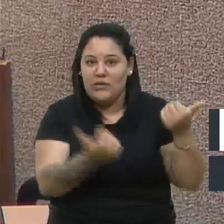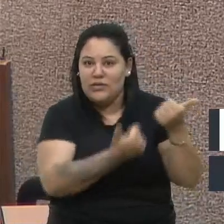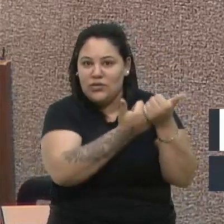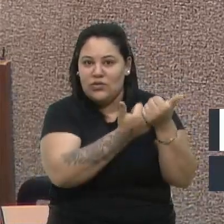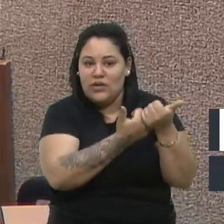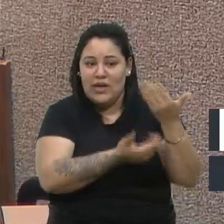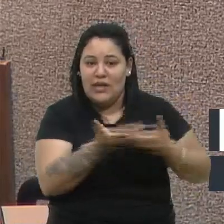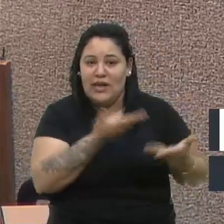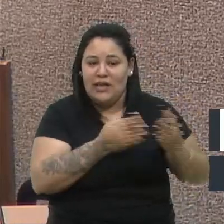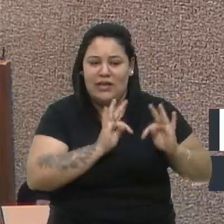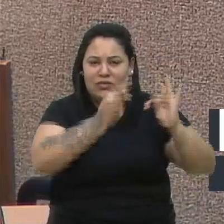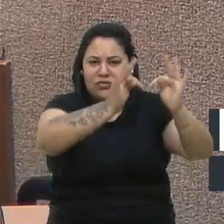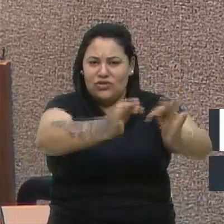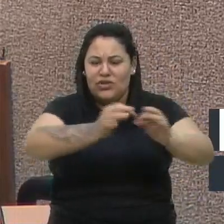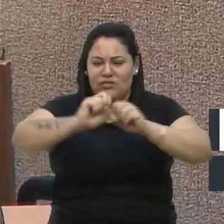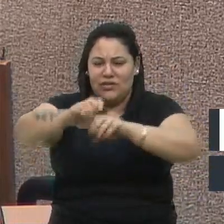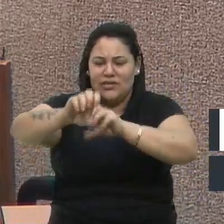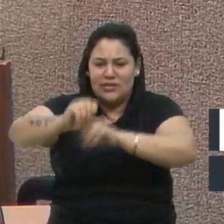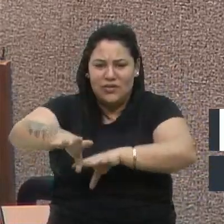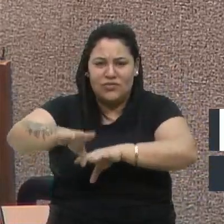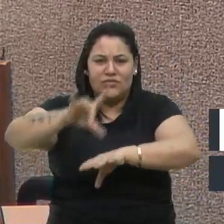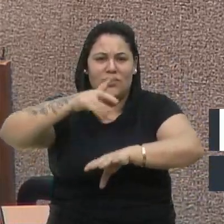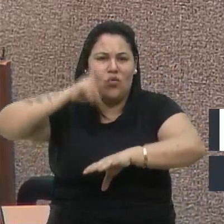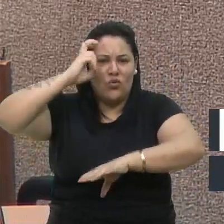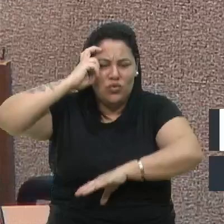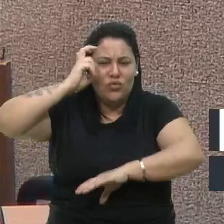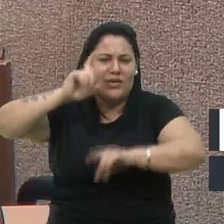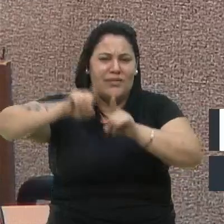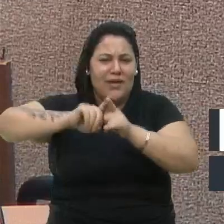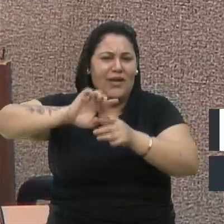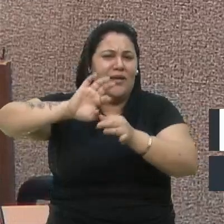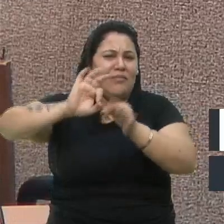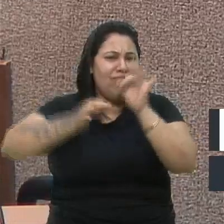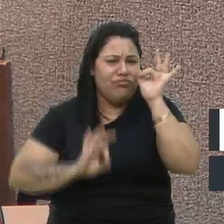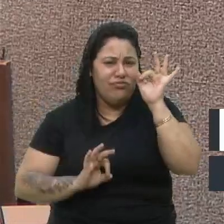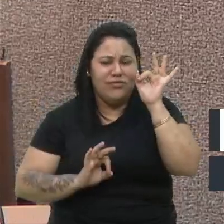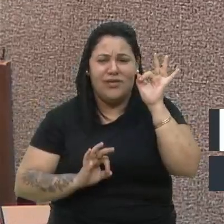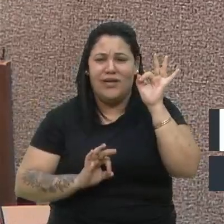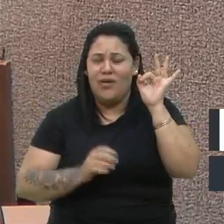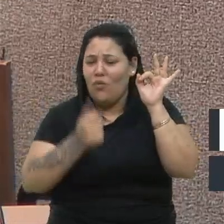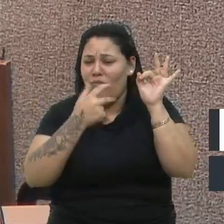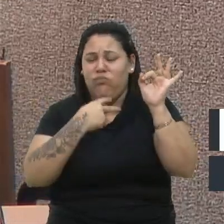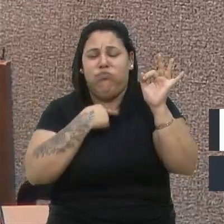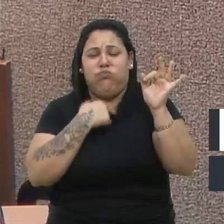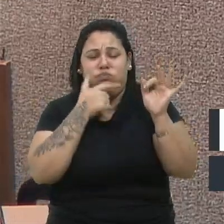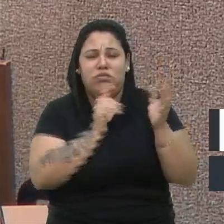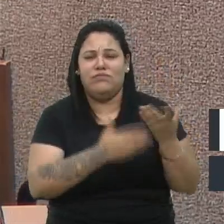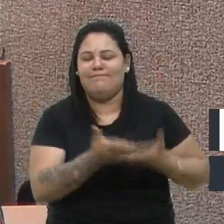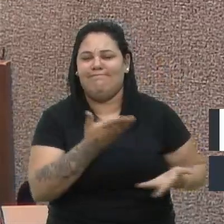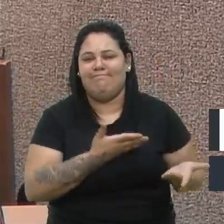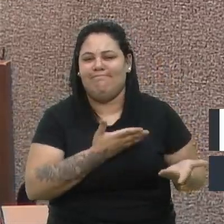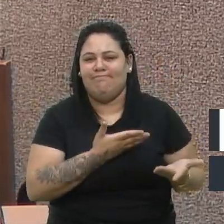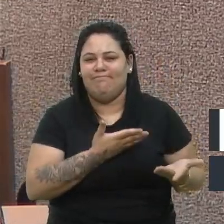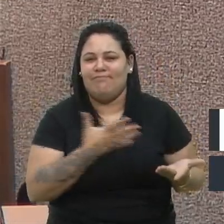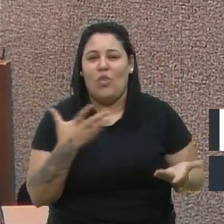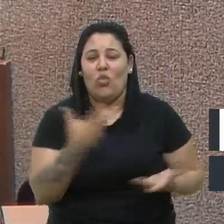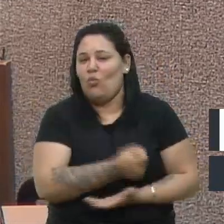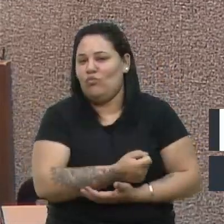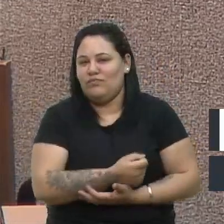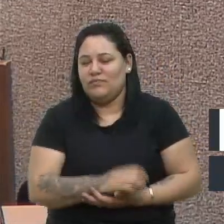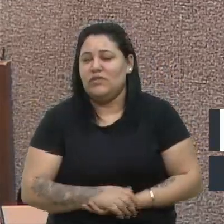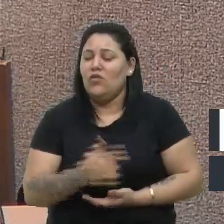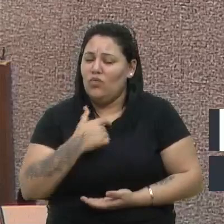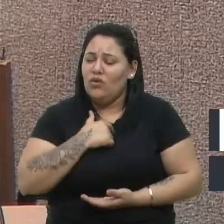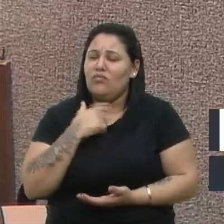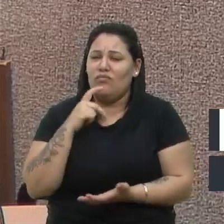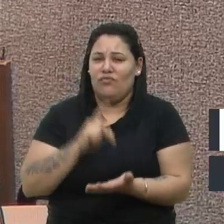trata de tecnologia, de educação, trata de cultura, é praticamente impossível. Então, eu